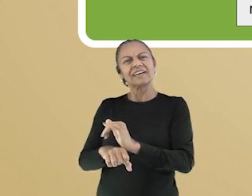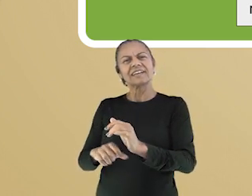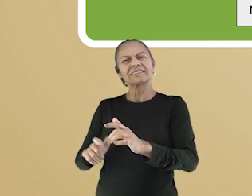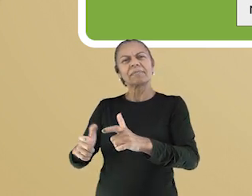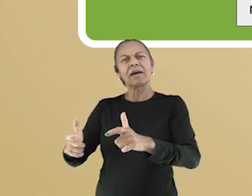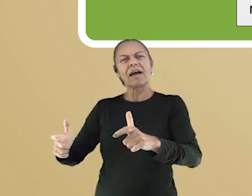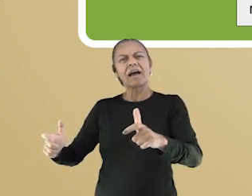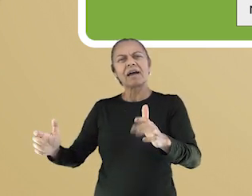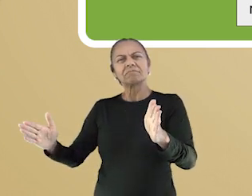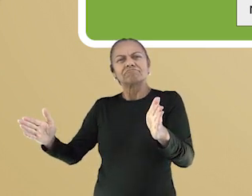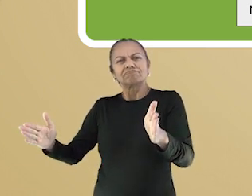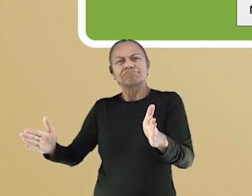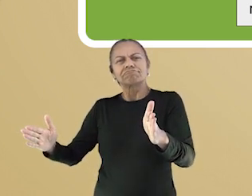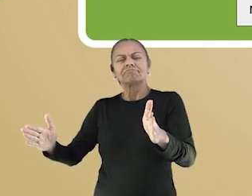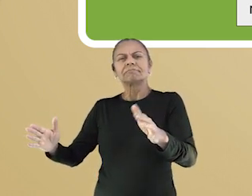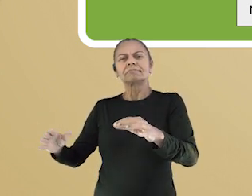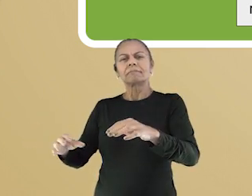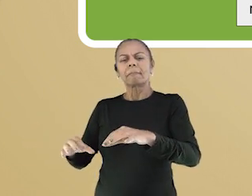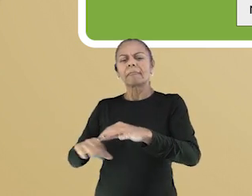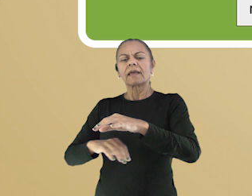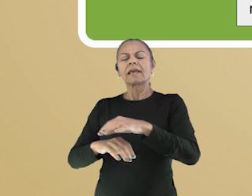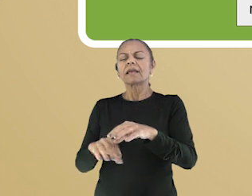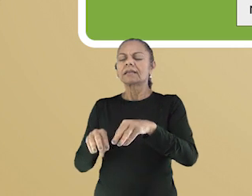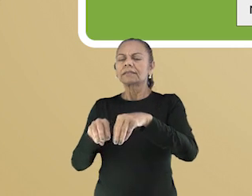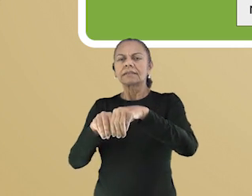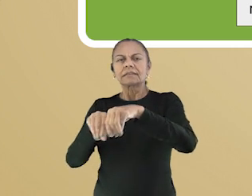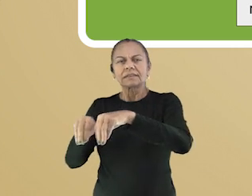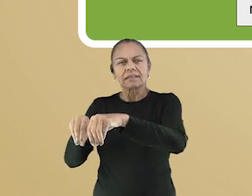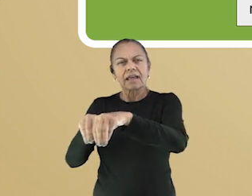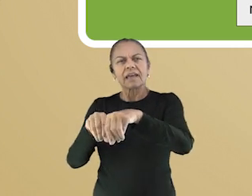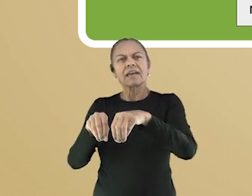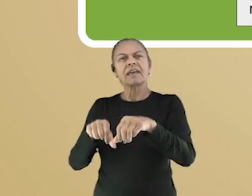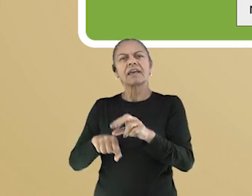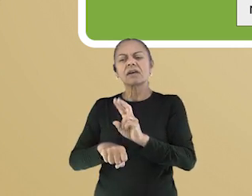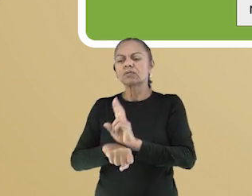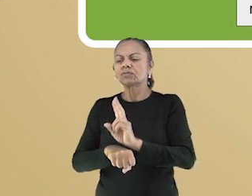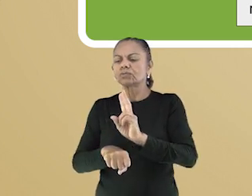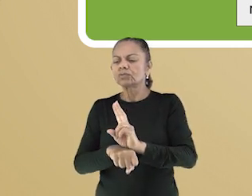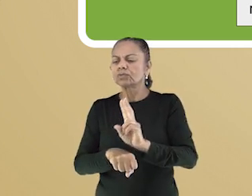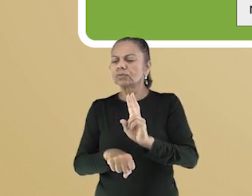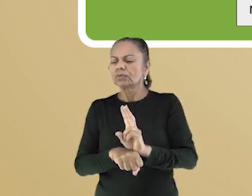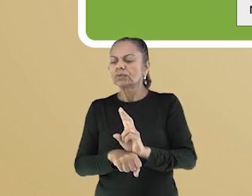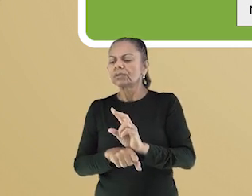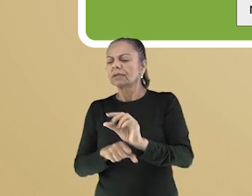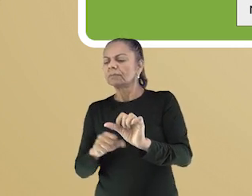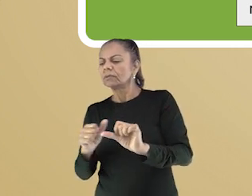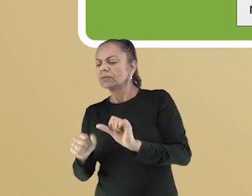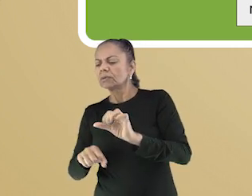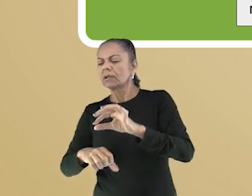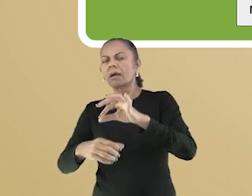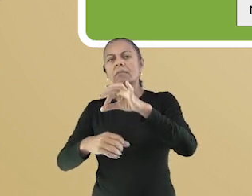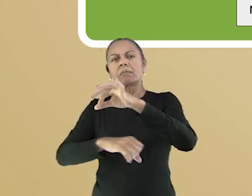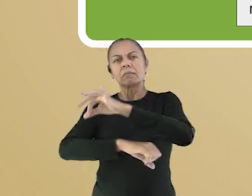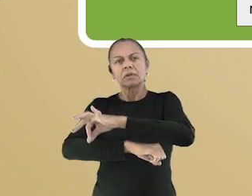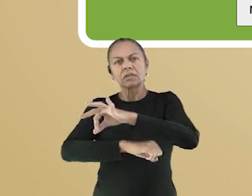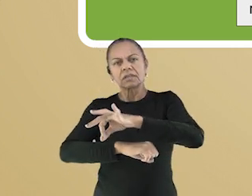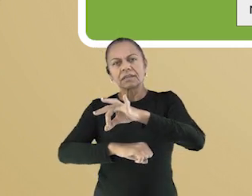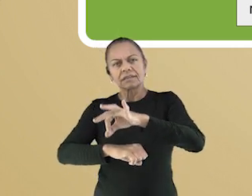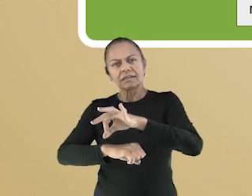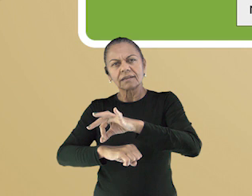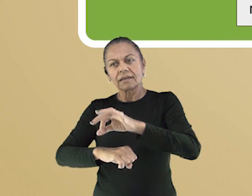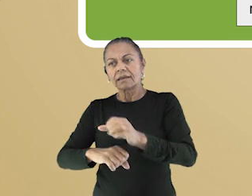essa estratégia permite que ele consiga reaproveitar. Ele nutre o solo novamente, né? Terminou